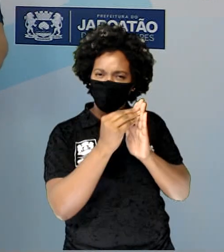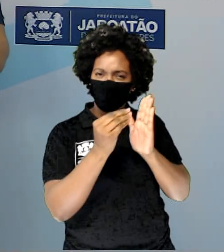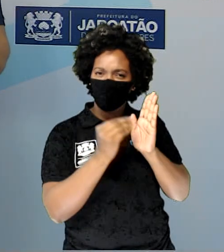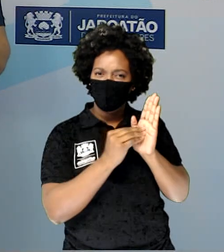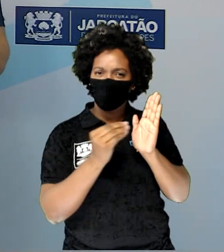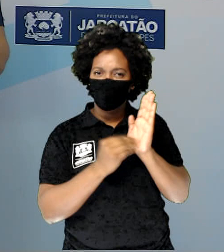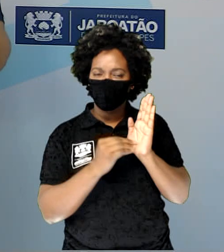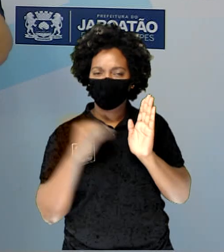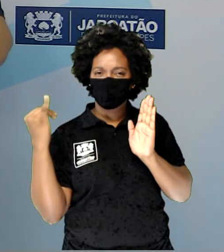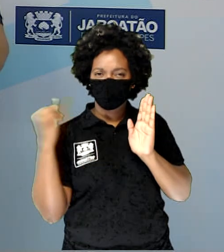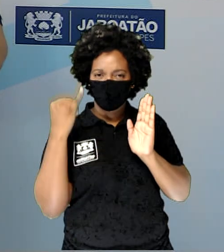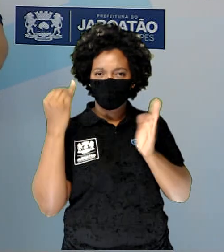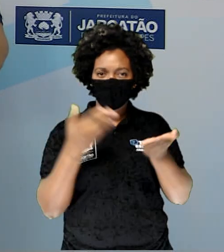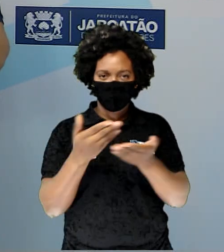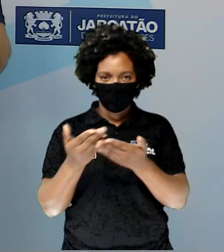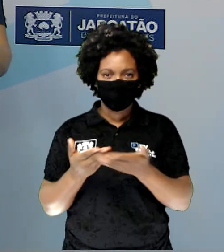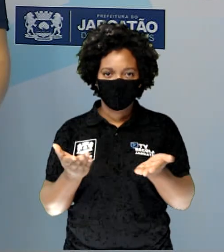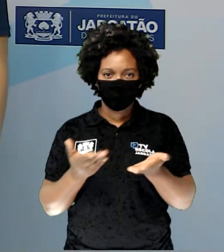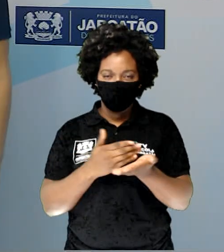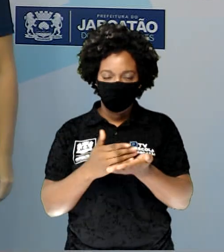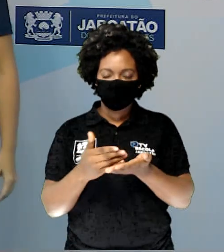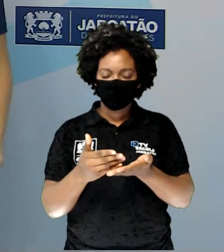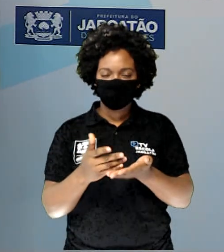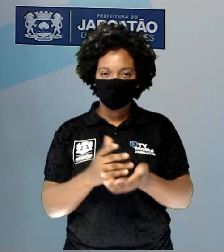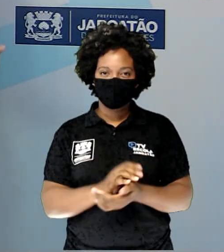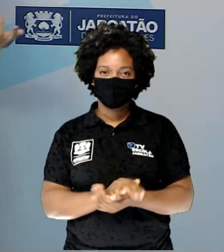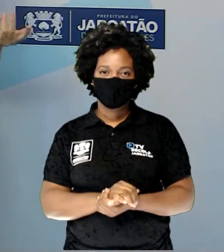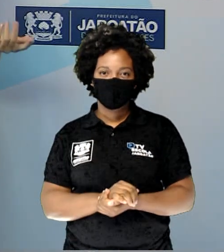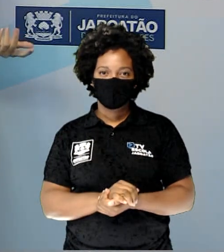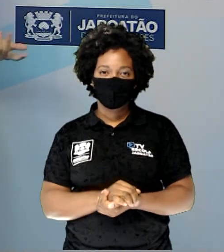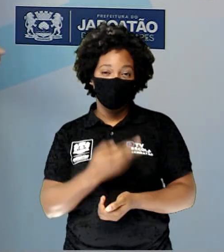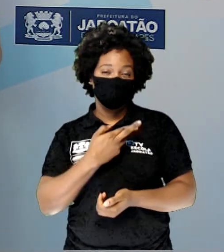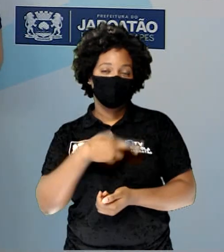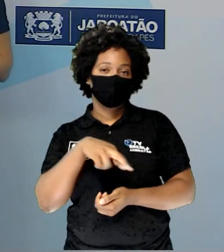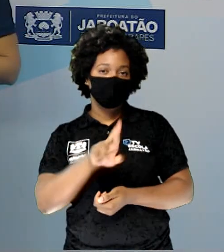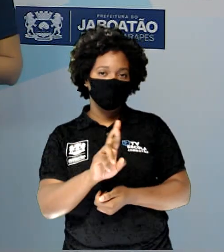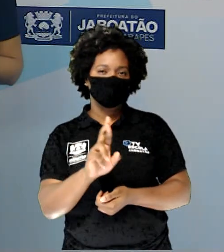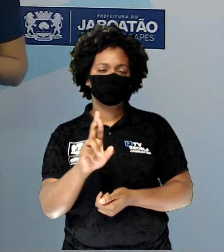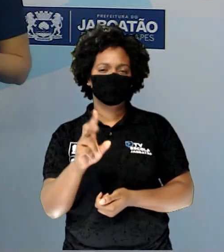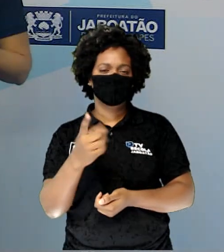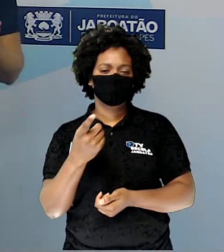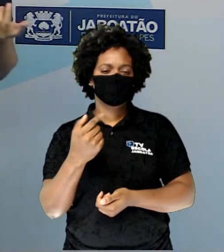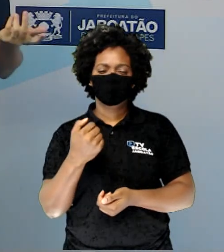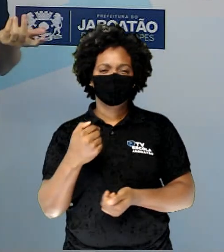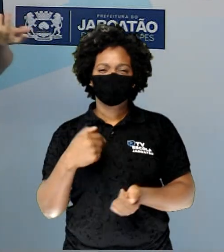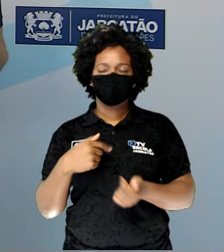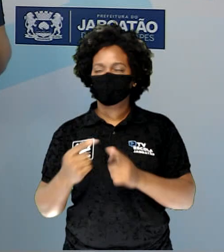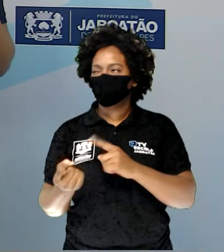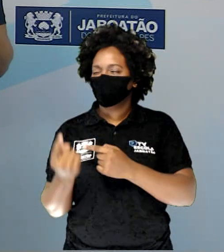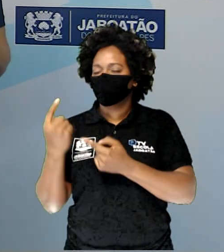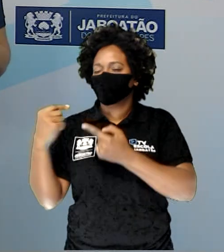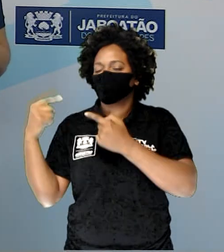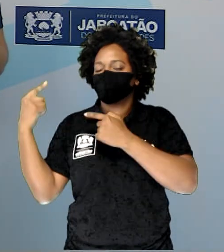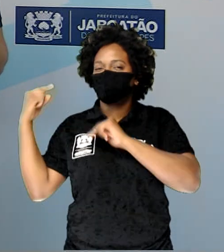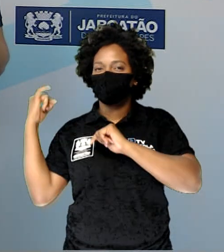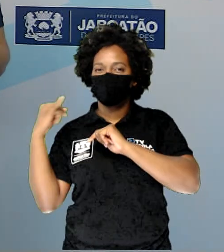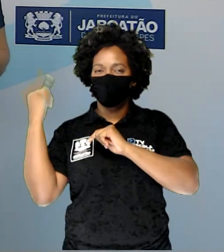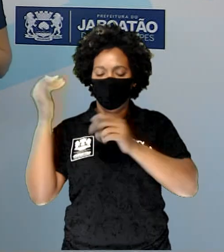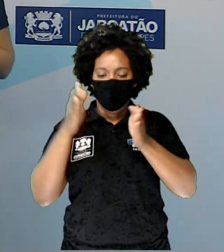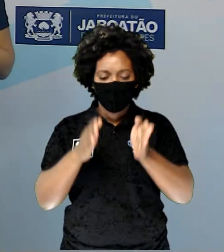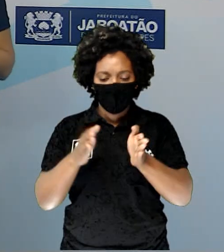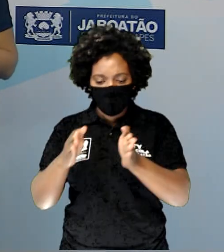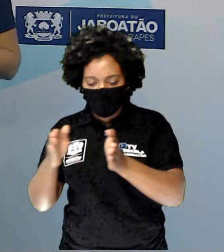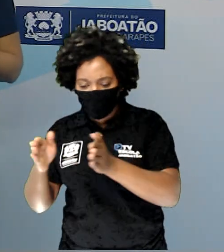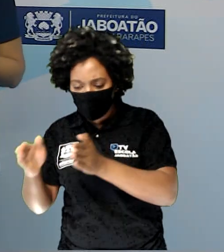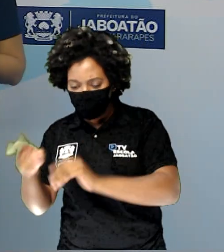da aula de hoje. Vamos iniciar. As religiões tiveram grande importância em diferentes momentos